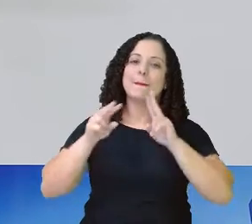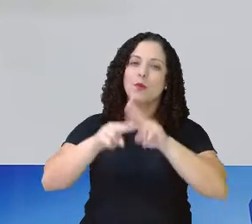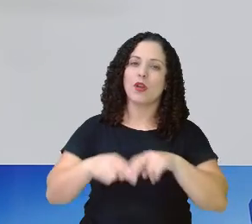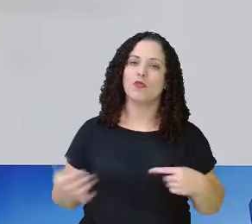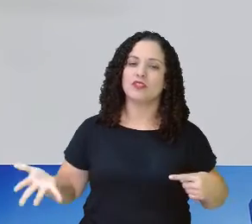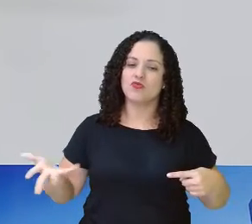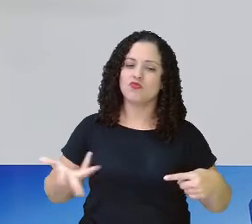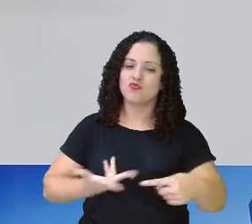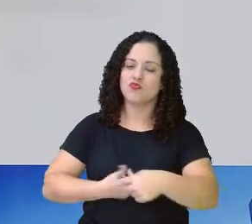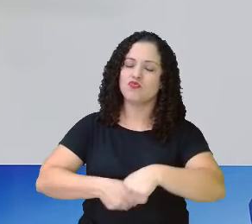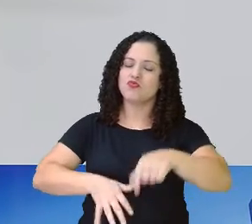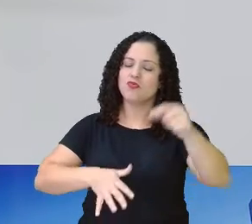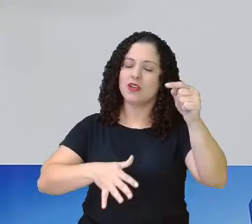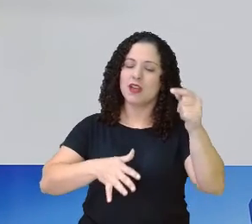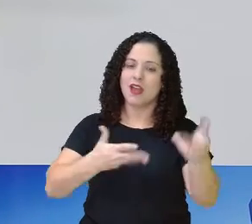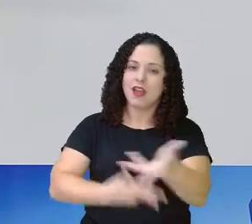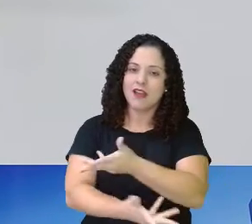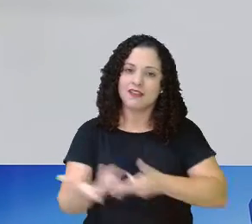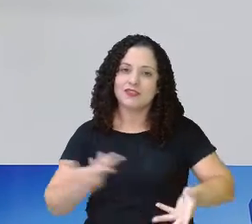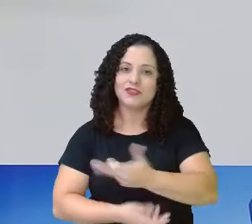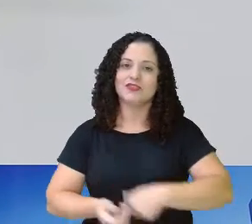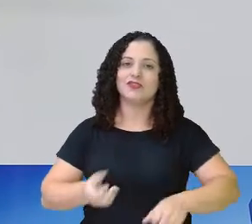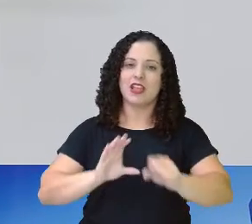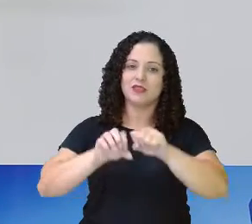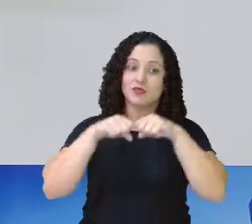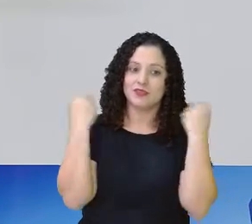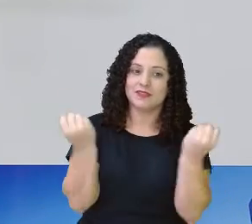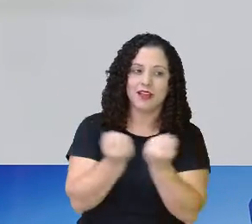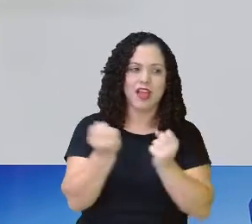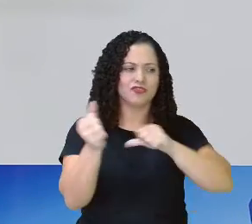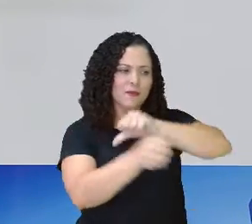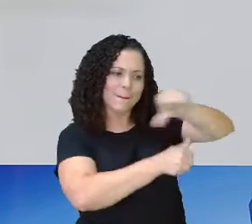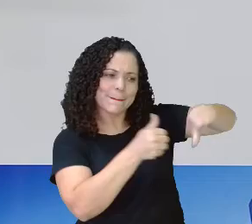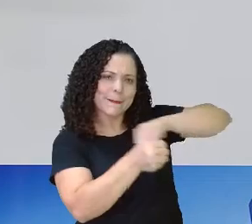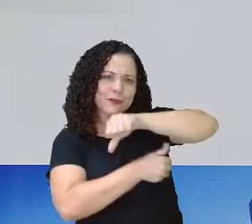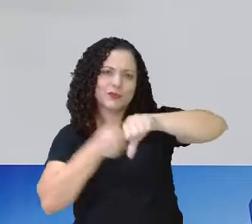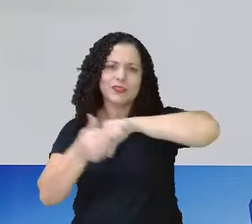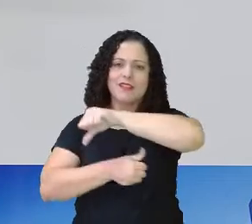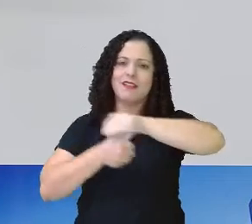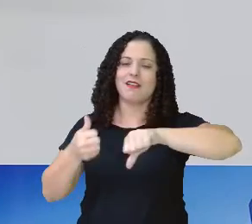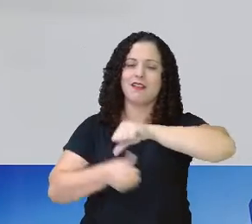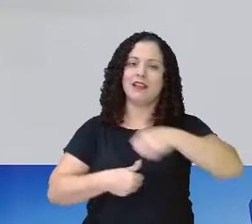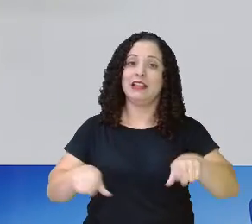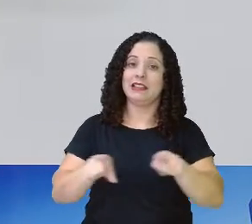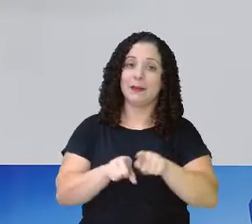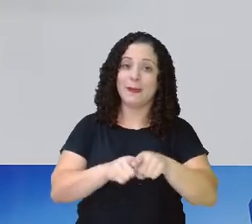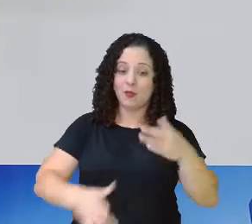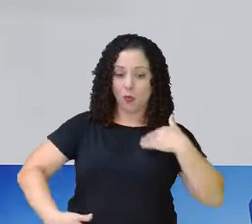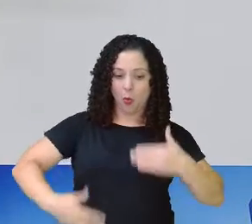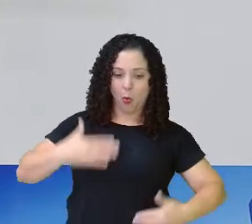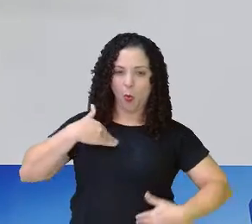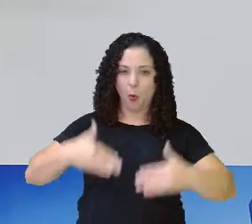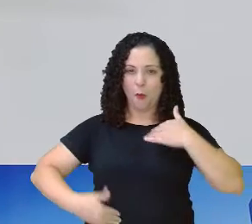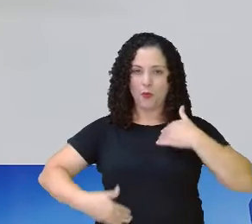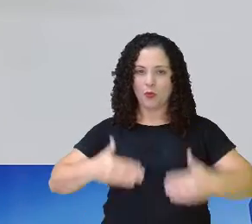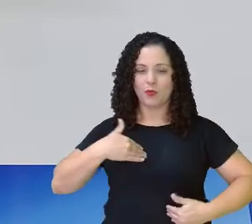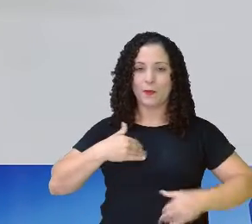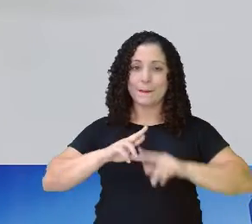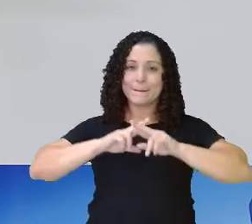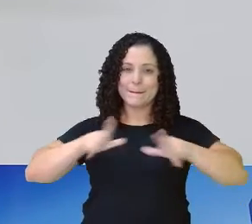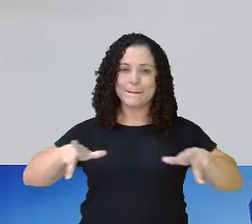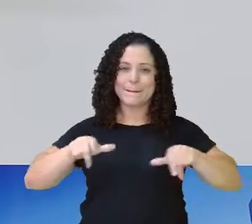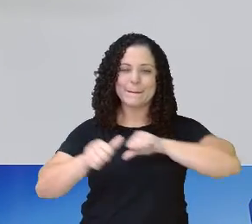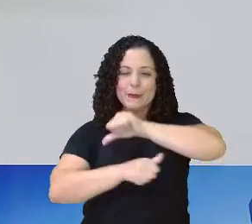questões sociais que vão mudando, também tem as questões hormonais. Nas meninas, uma coisa